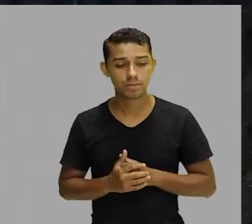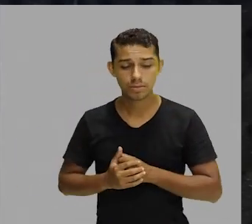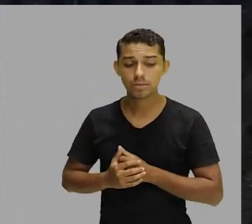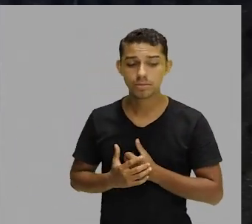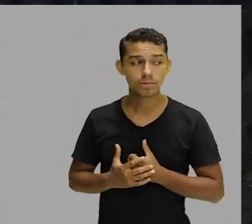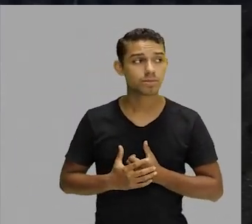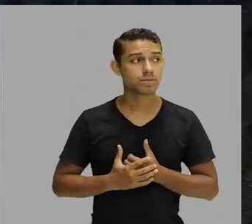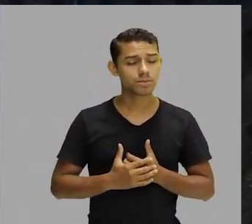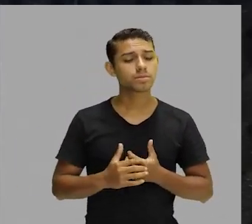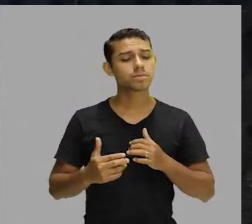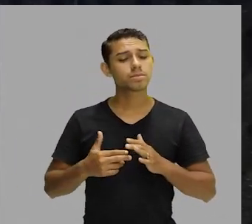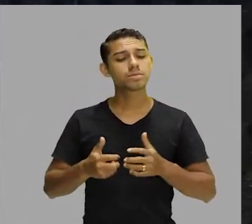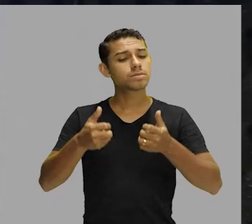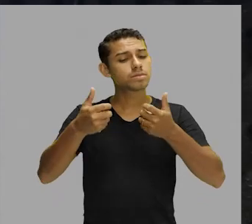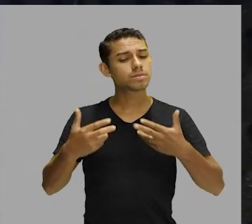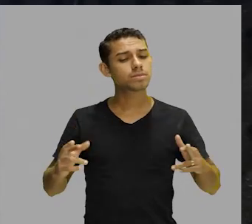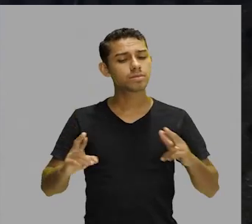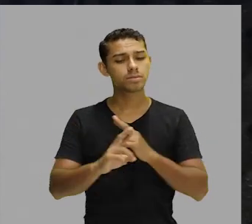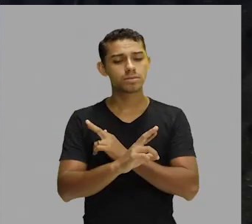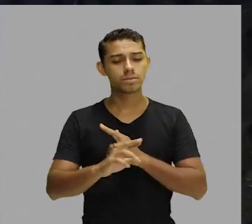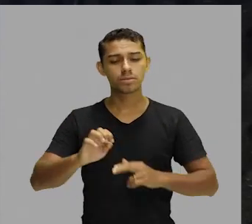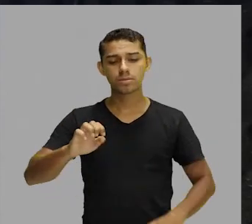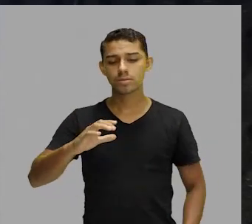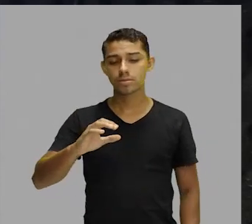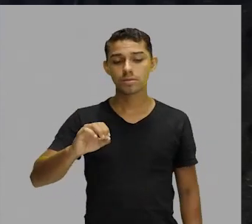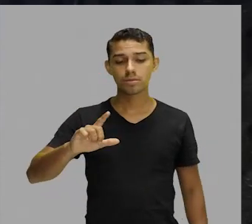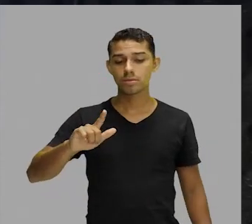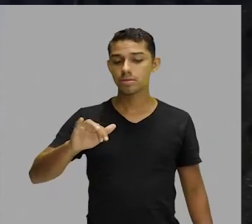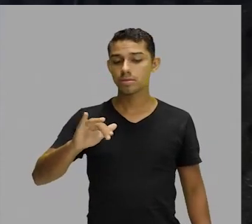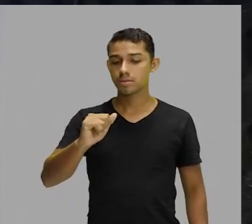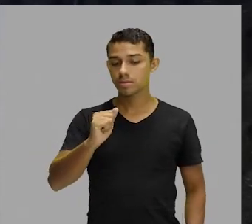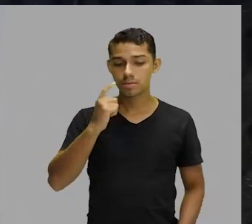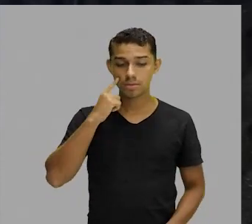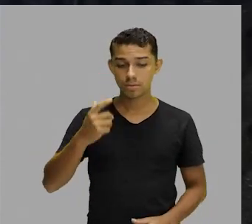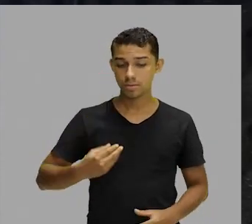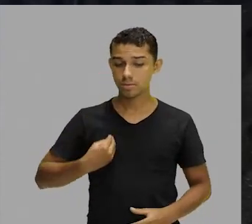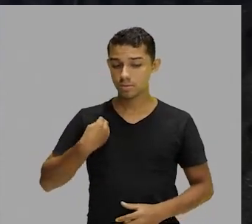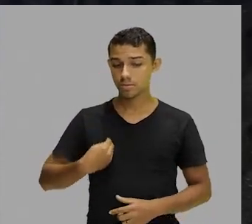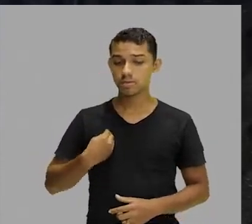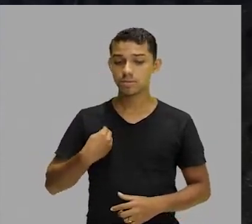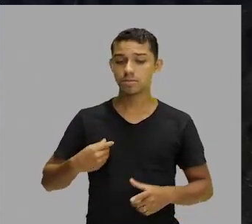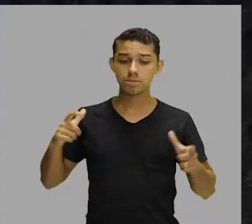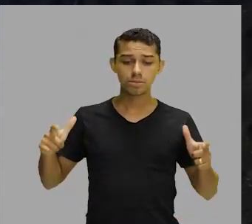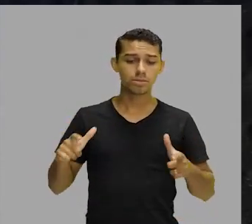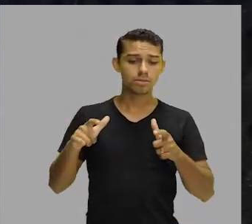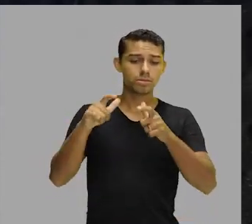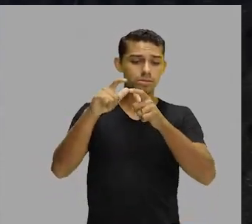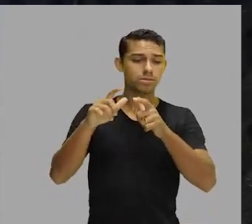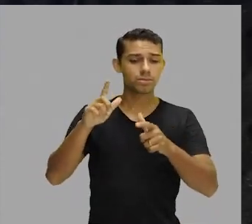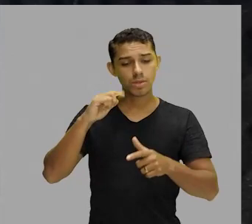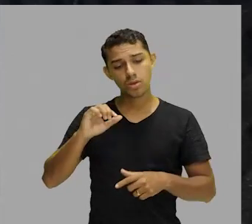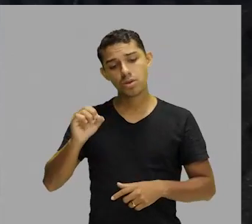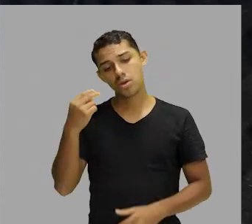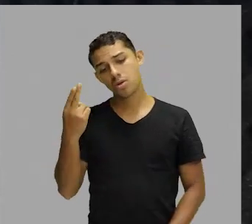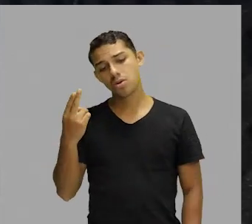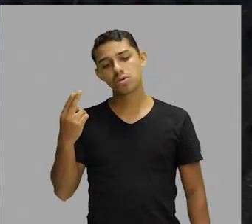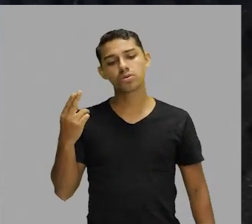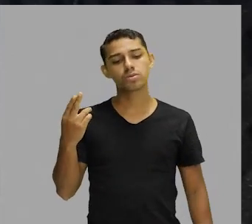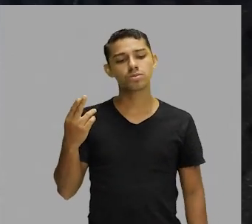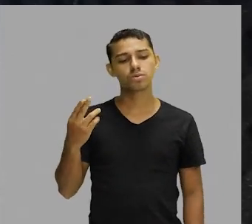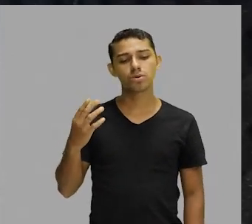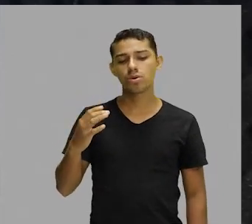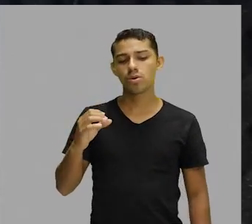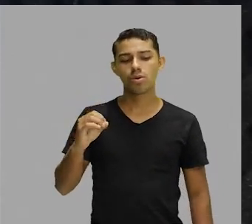seguinte: retrata relações ecológicas de cooperação e mutualismo, né? Então, nós observamos